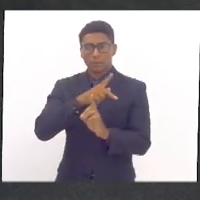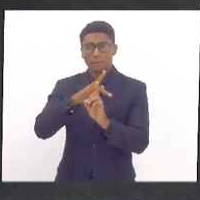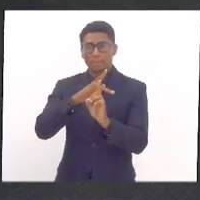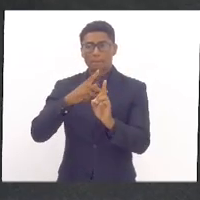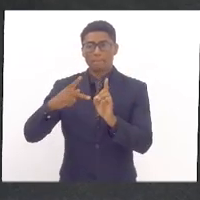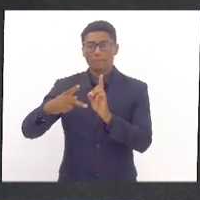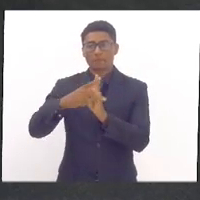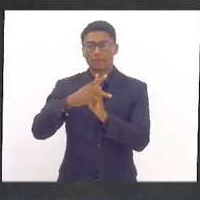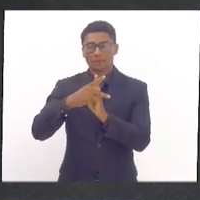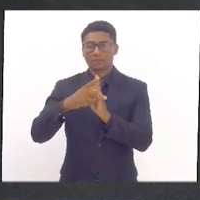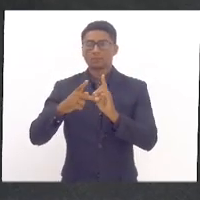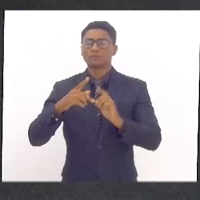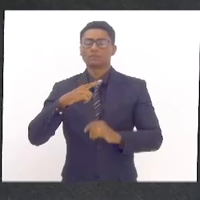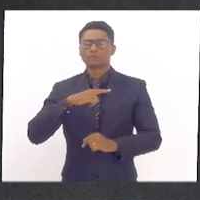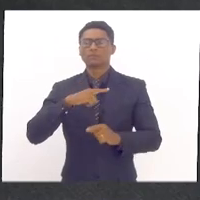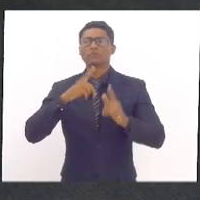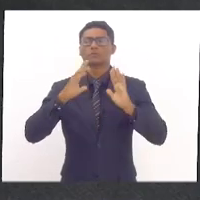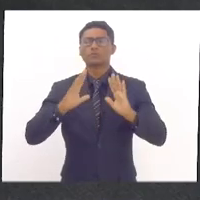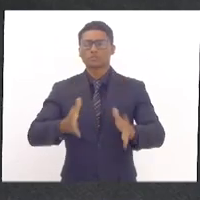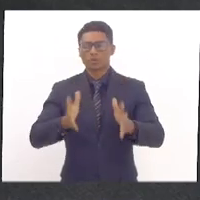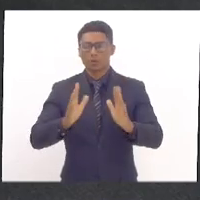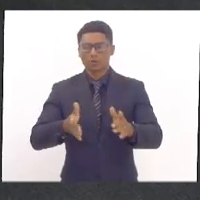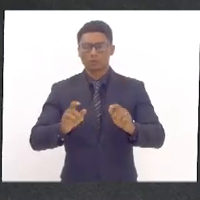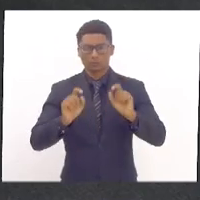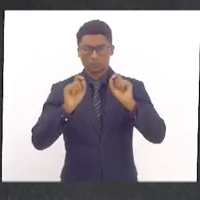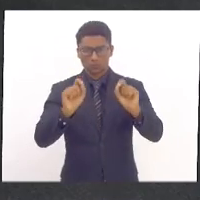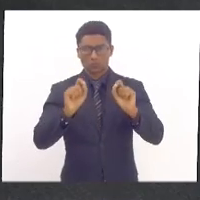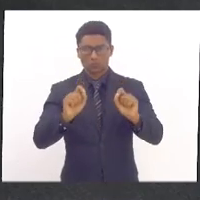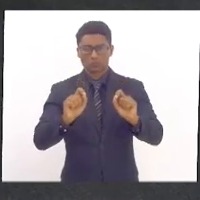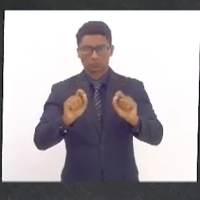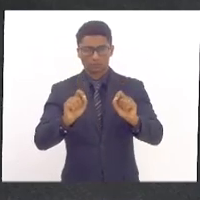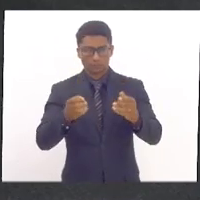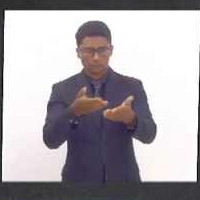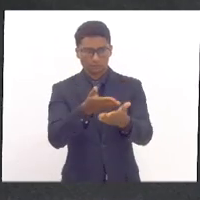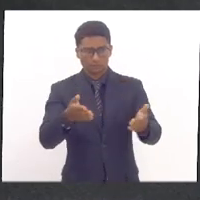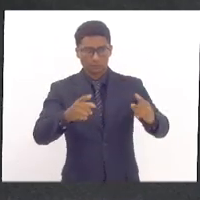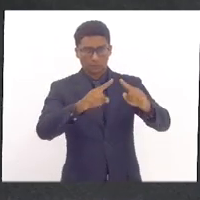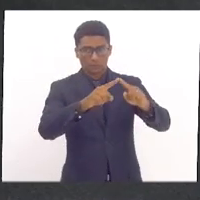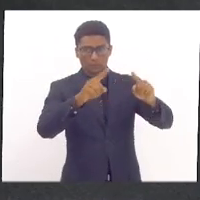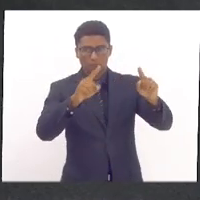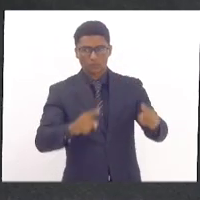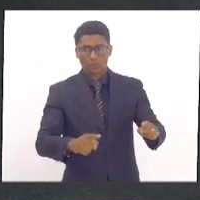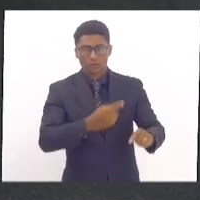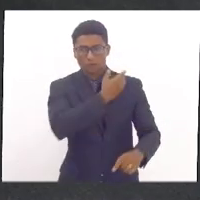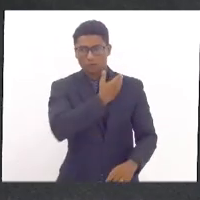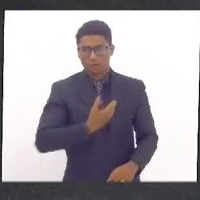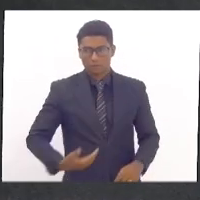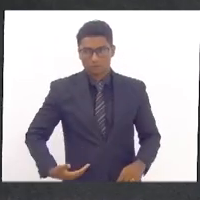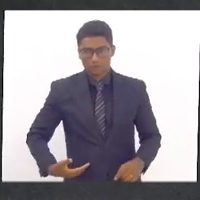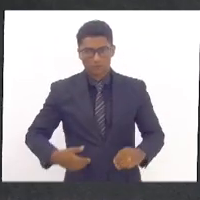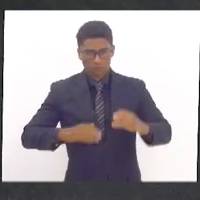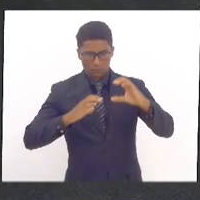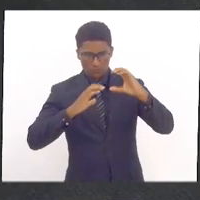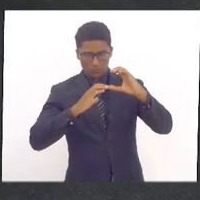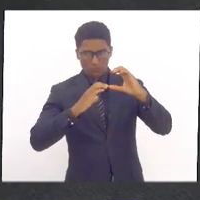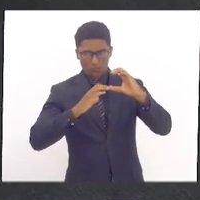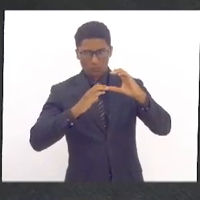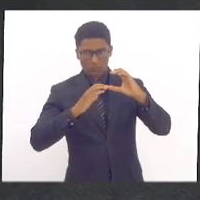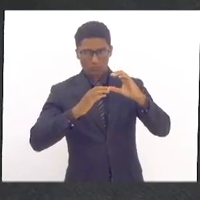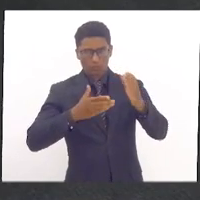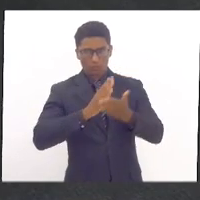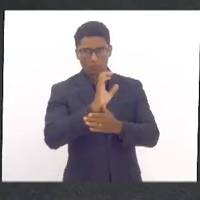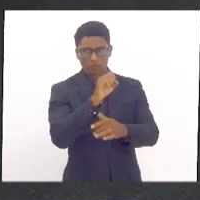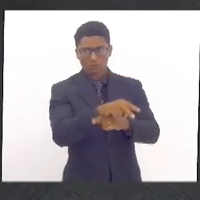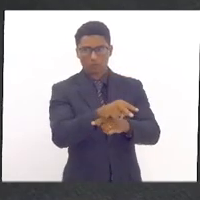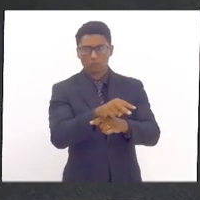a possibilidade do funcionário público concursado, pós a edição